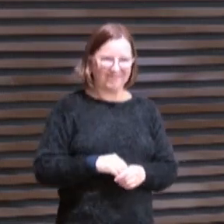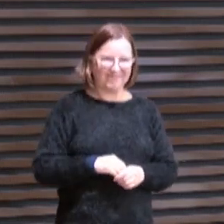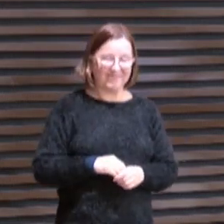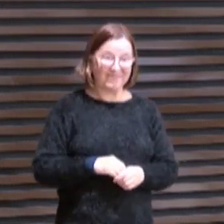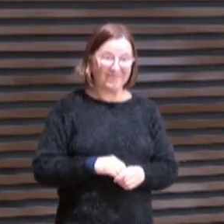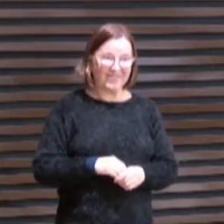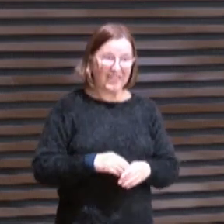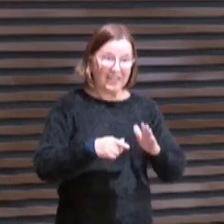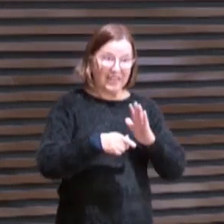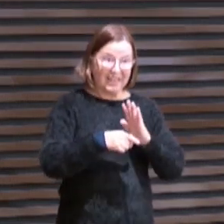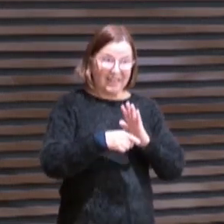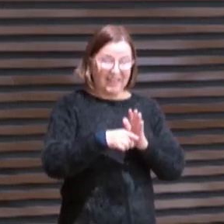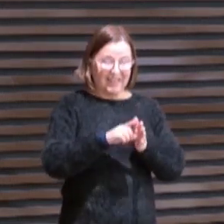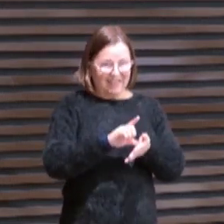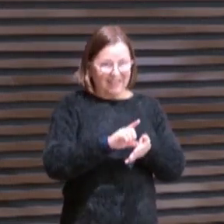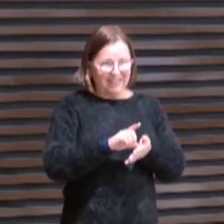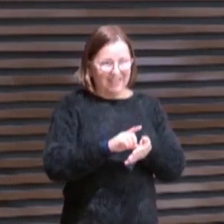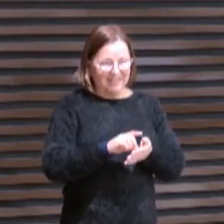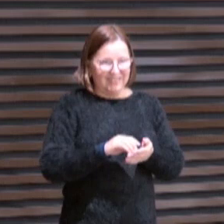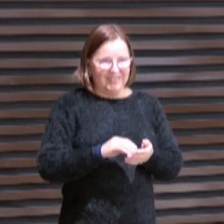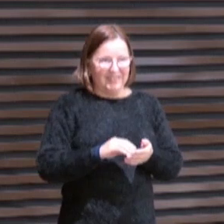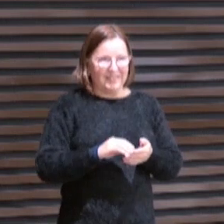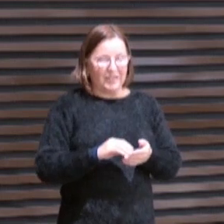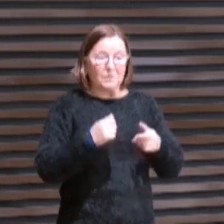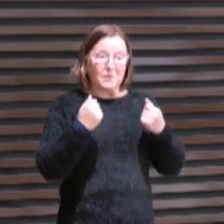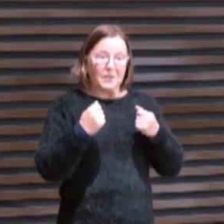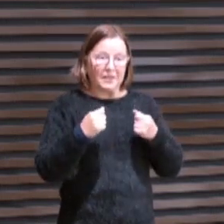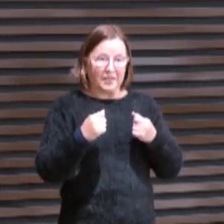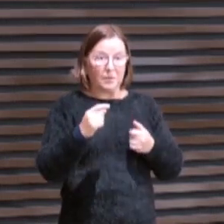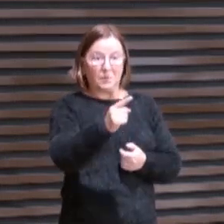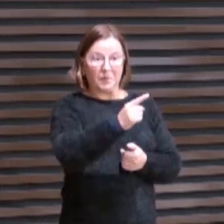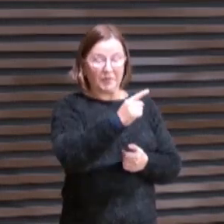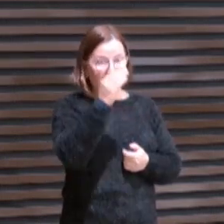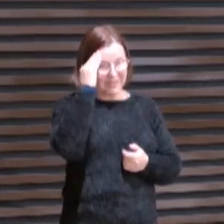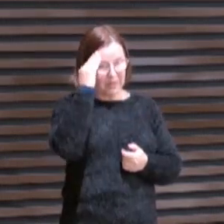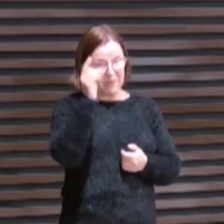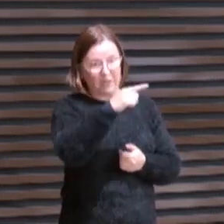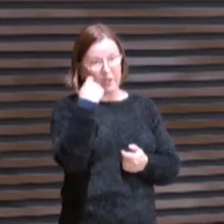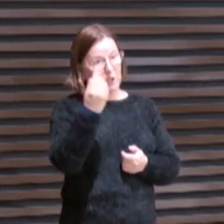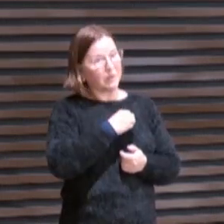Antes de nós reconhecermos quem Cristo é, nós também precisamos reconhecer quem nós somos.